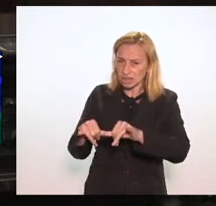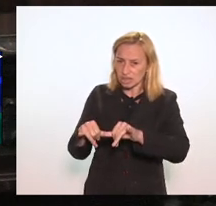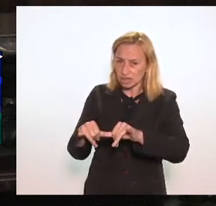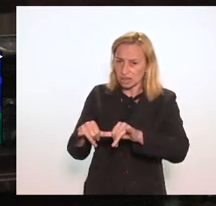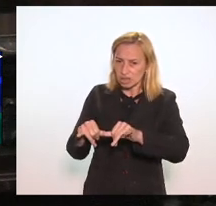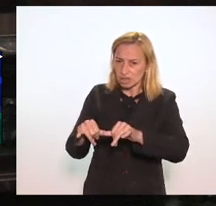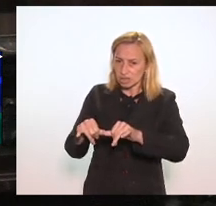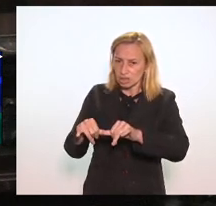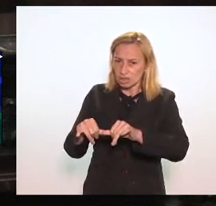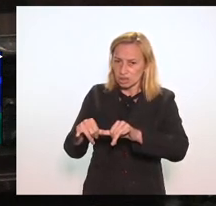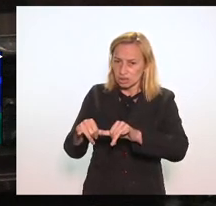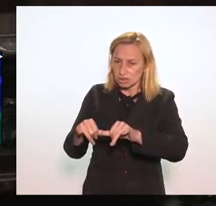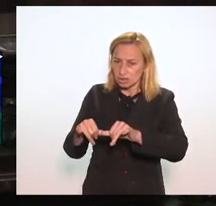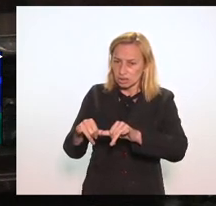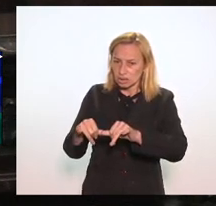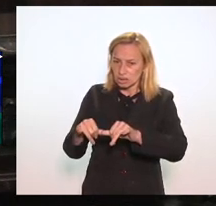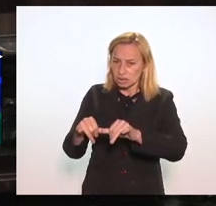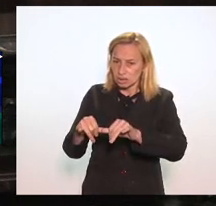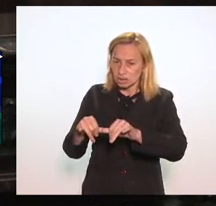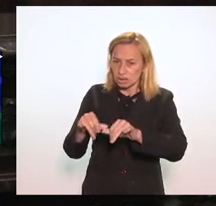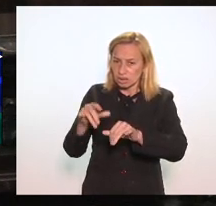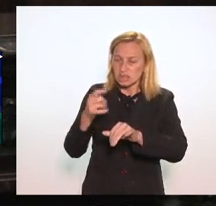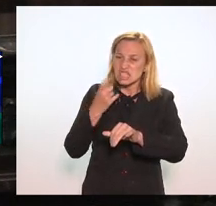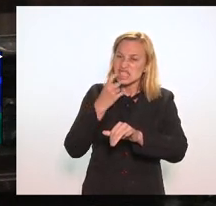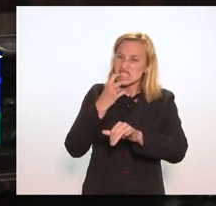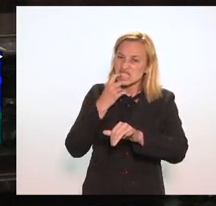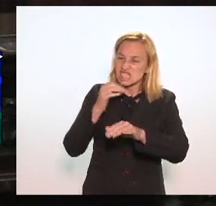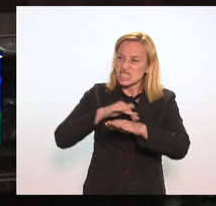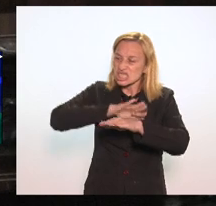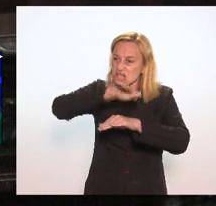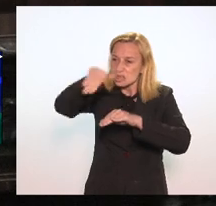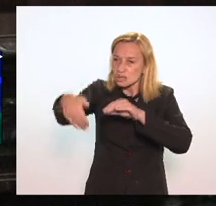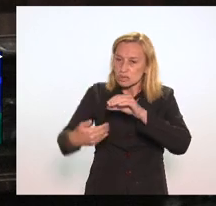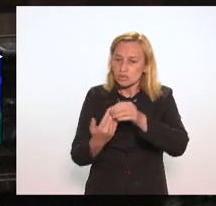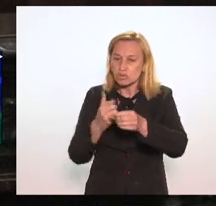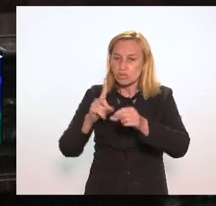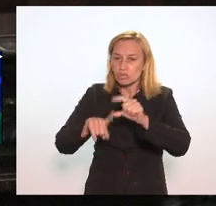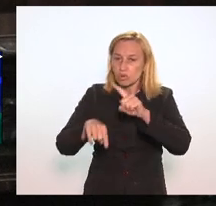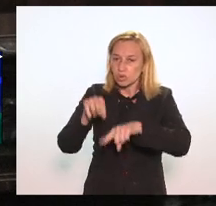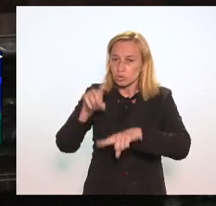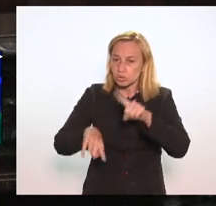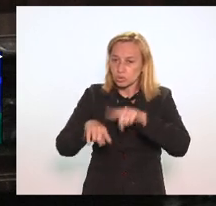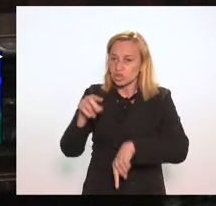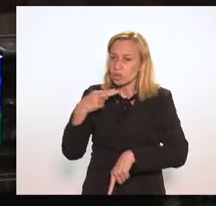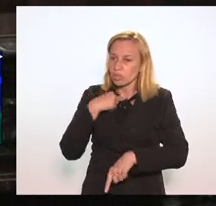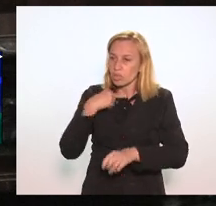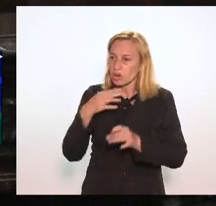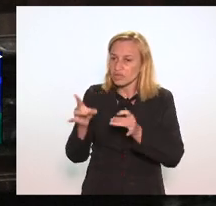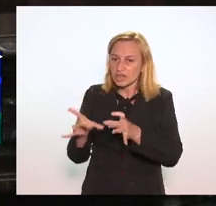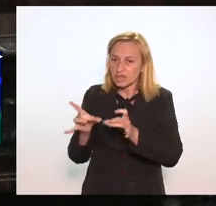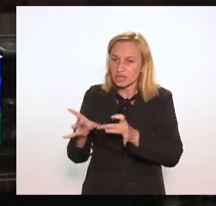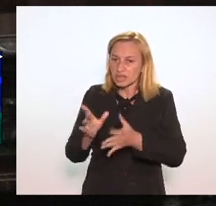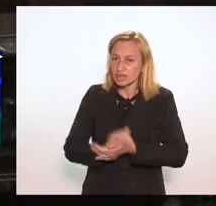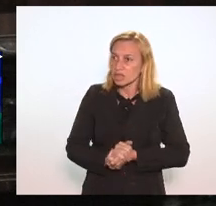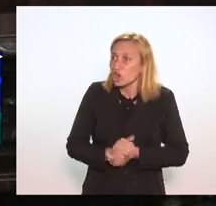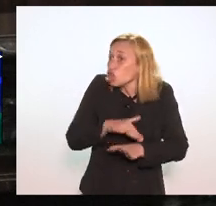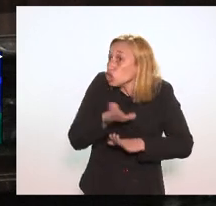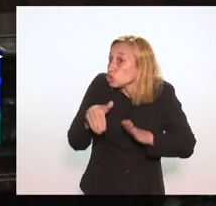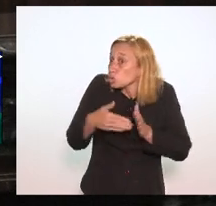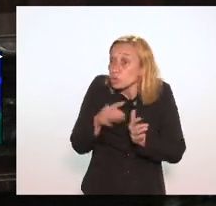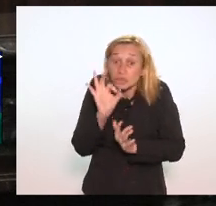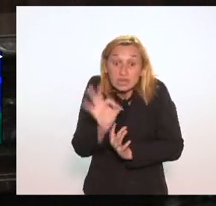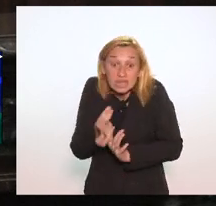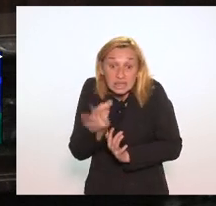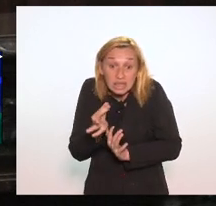plástico eles em vê-lo param as gôndolas de plástico por ordem judicial já estão ficando todos